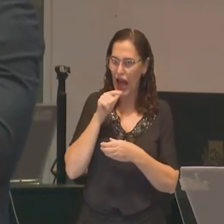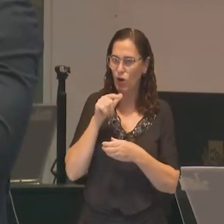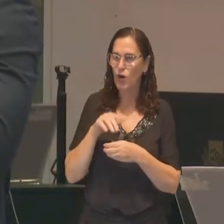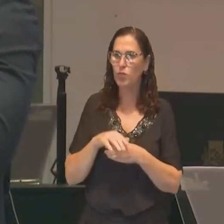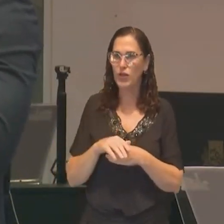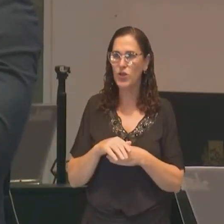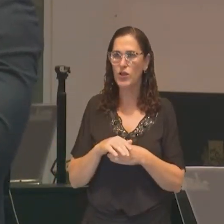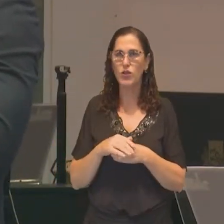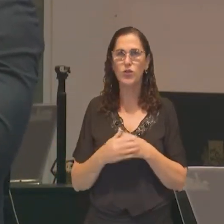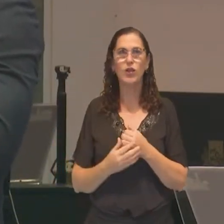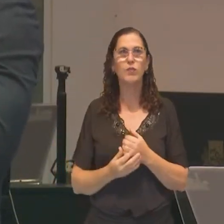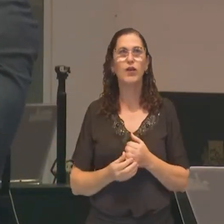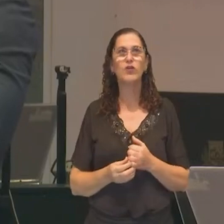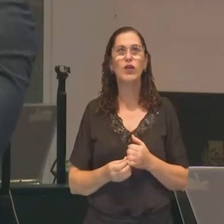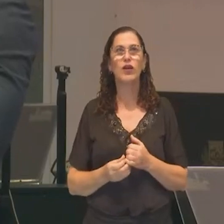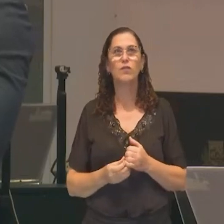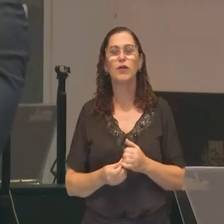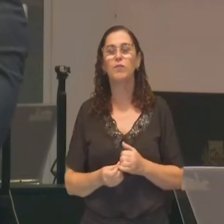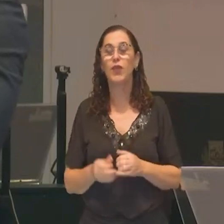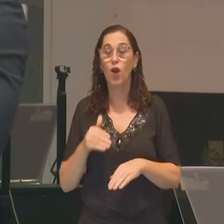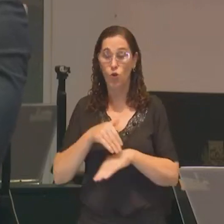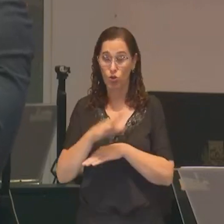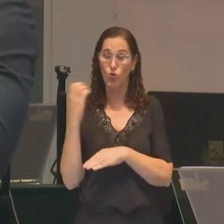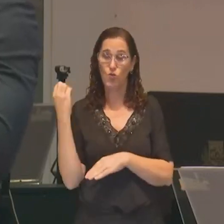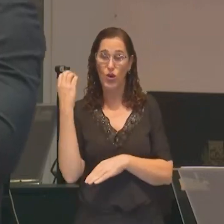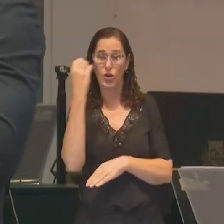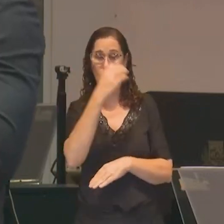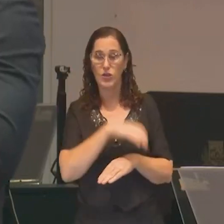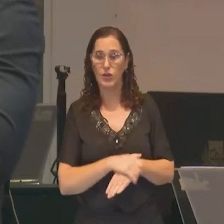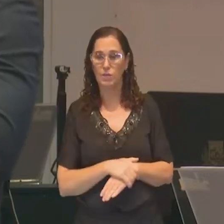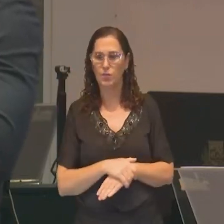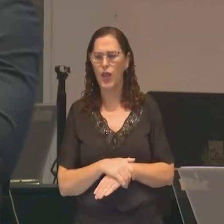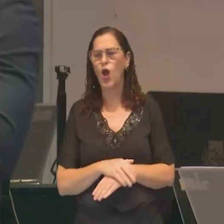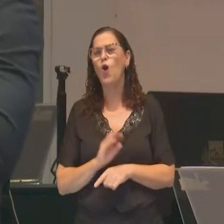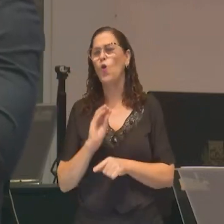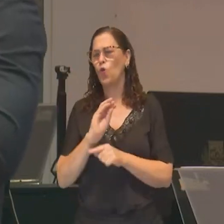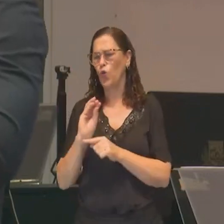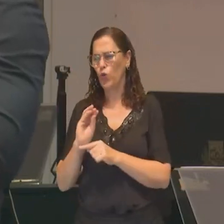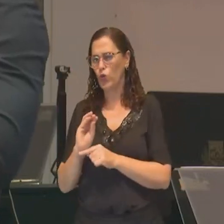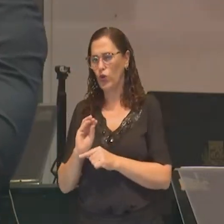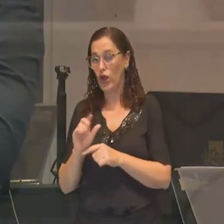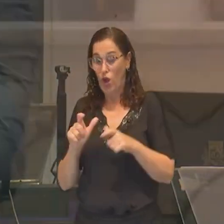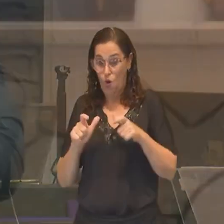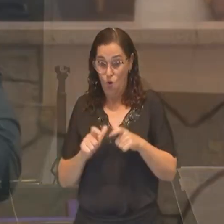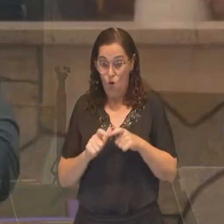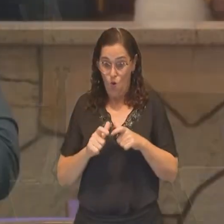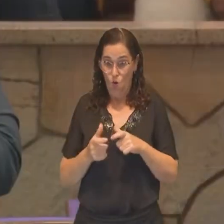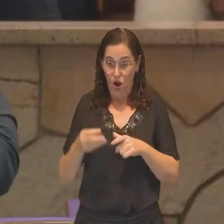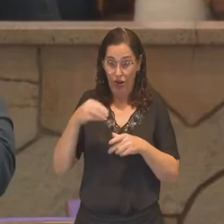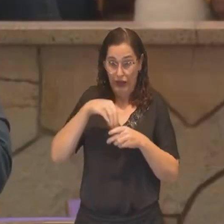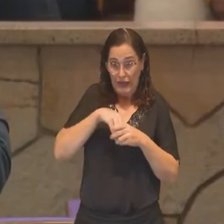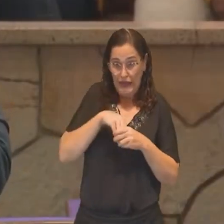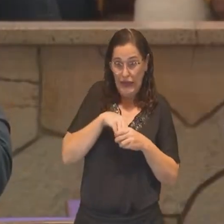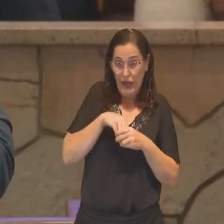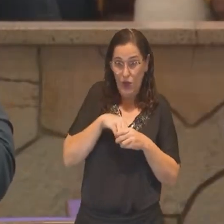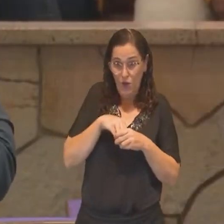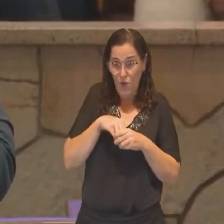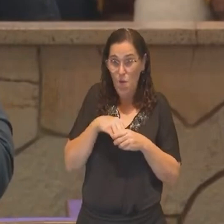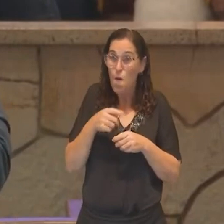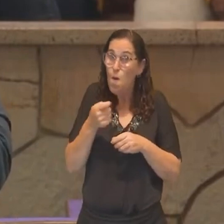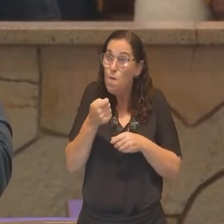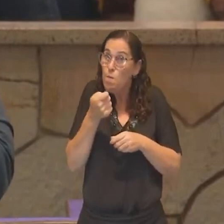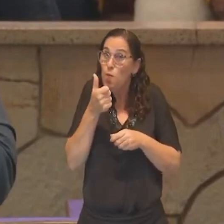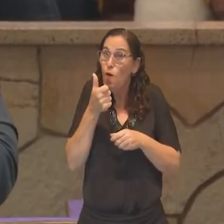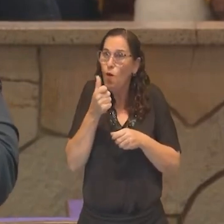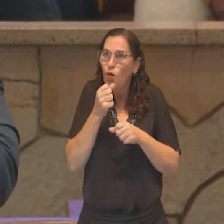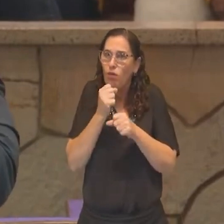água e continua a sua viagem. Cuidadoso, porque ali naquela água continha uma porção do